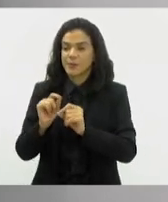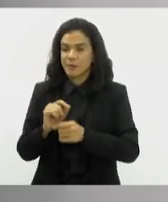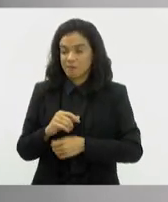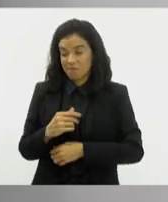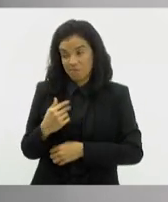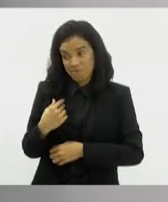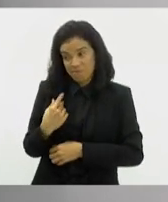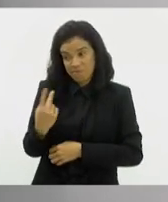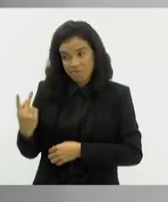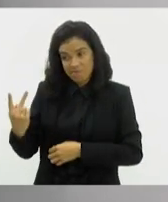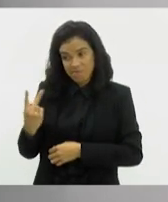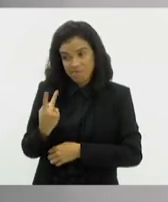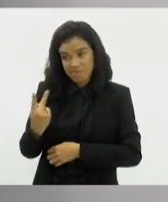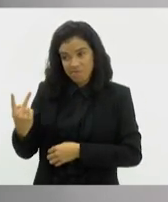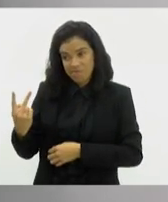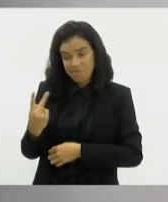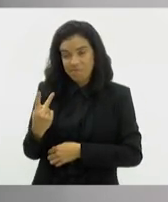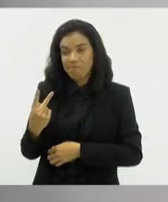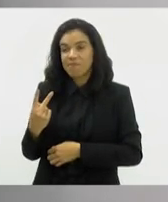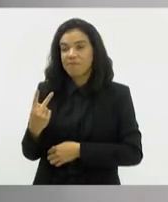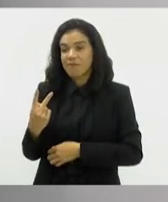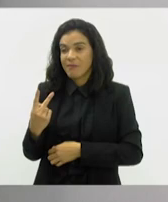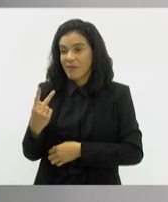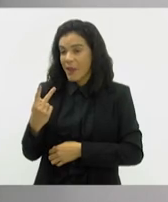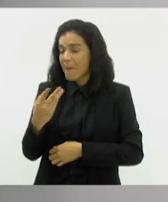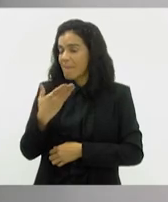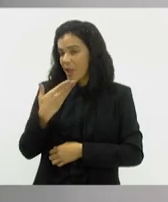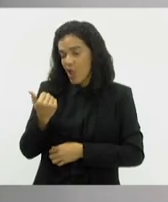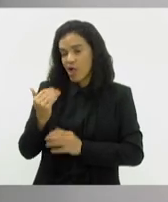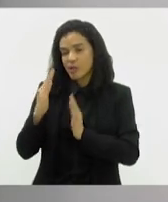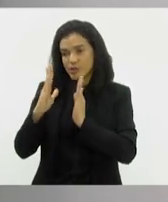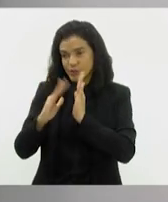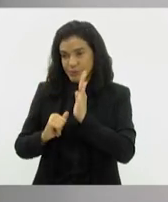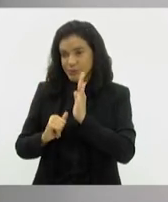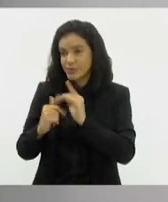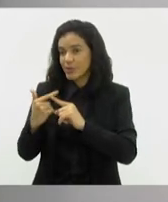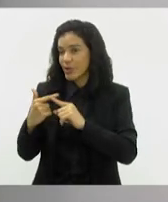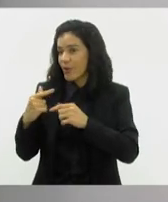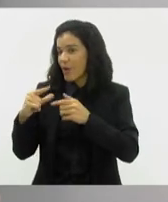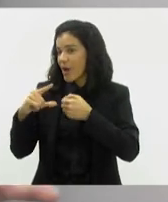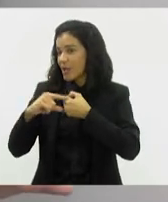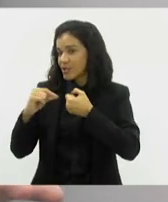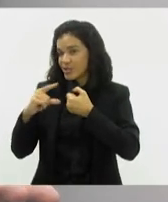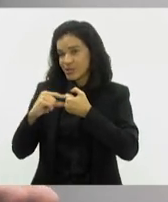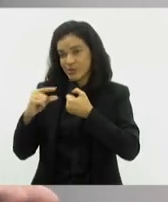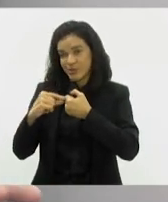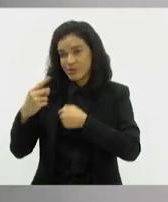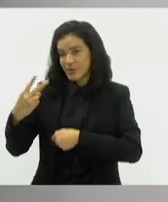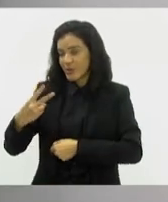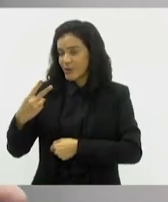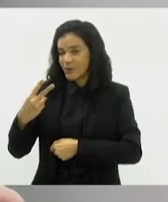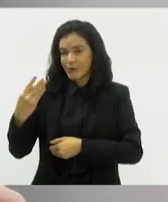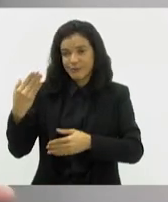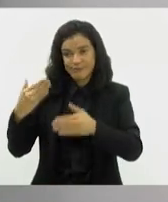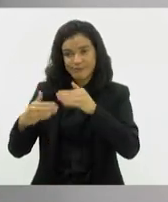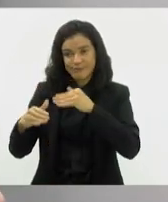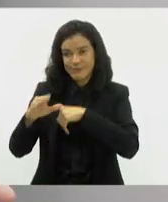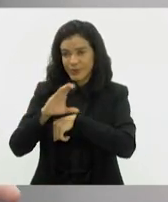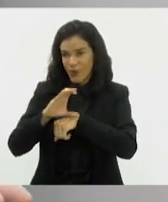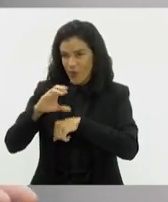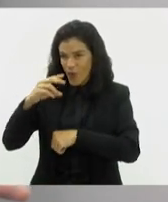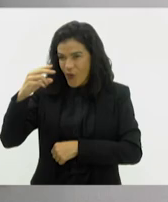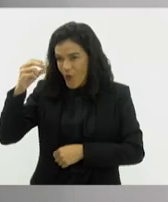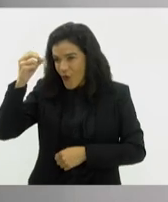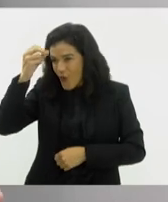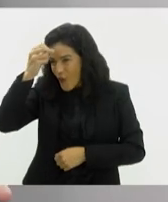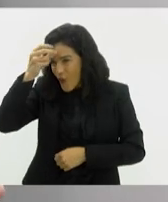entre nós, ele faz bem suprimir, porque esse artigo 2º é inconstitucional. Isso é o vereador que pode